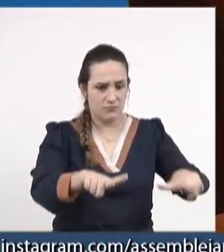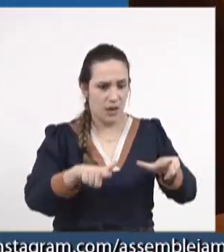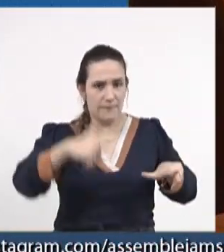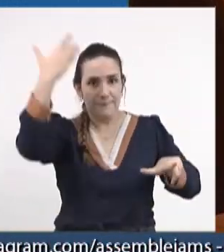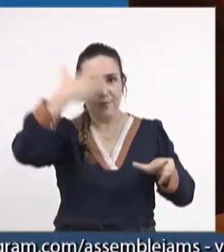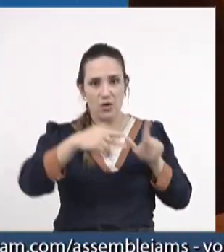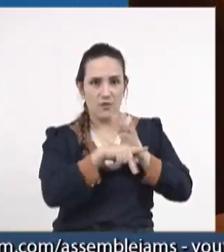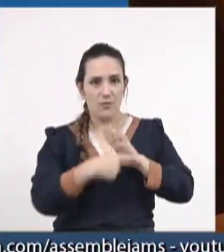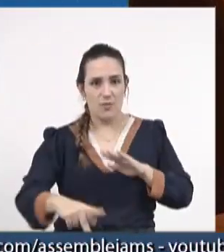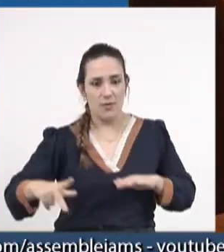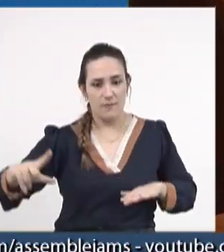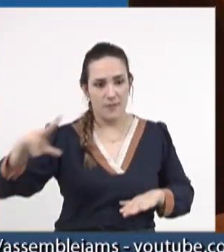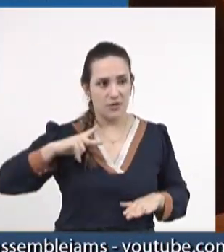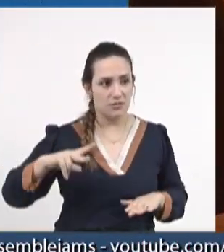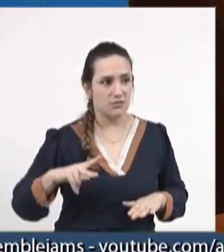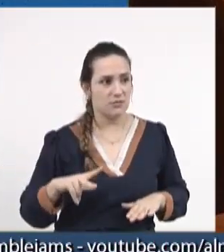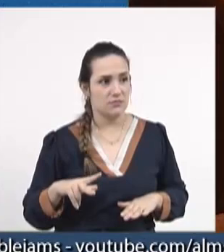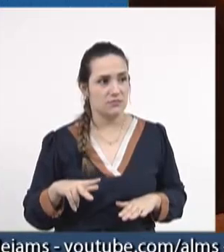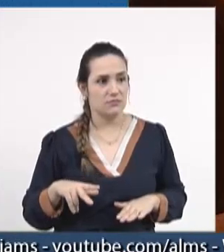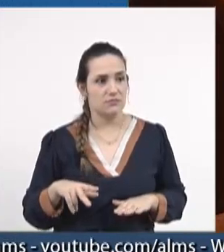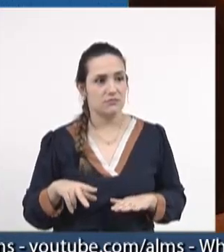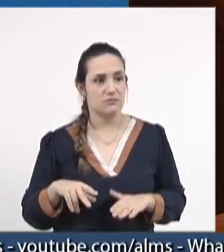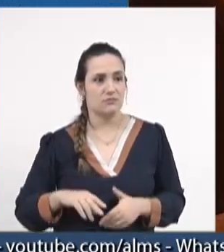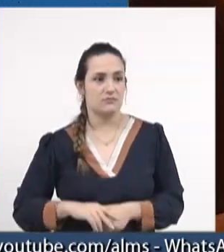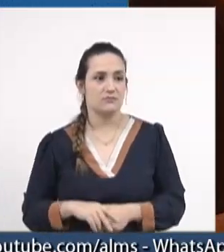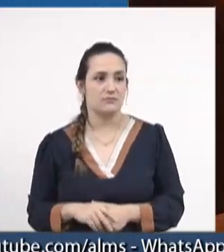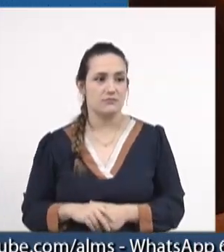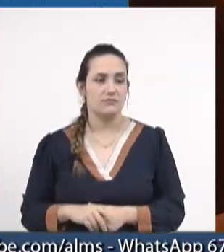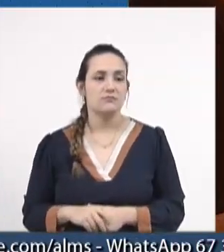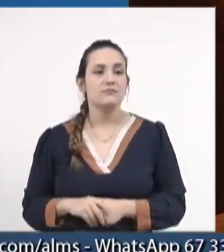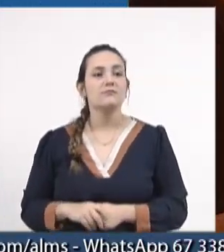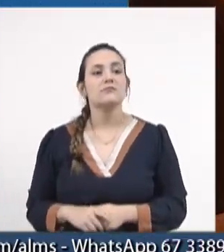certo? Da terra indígena